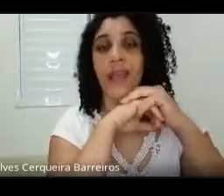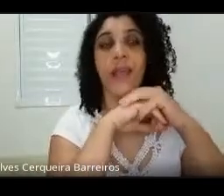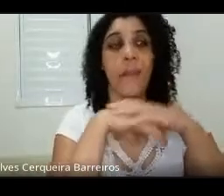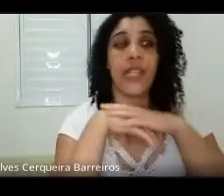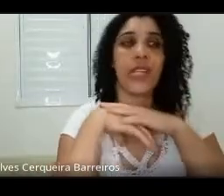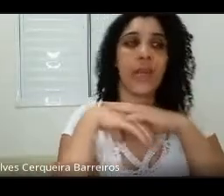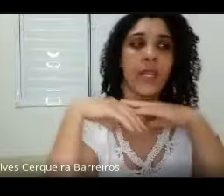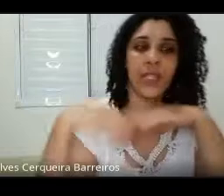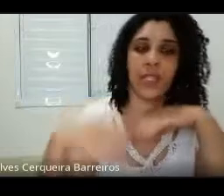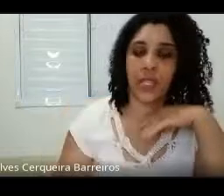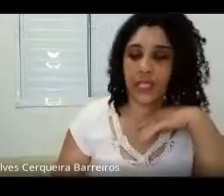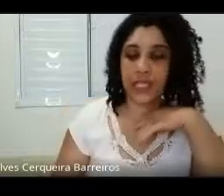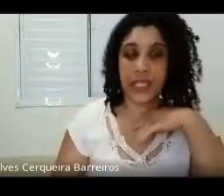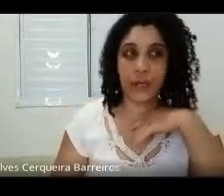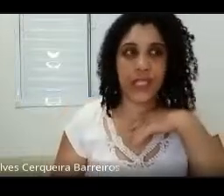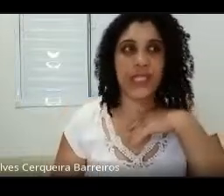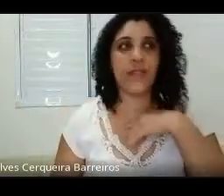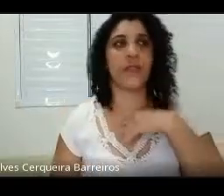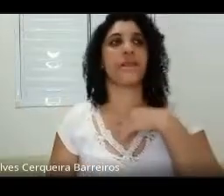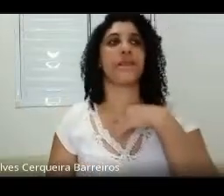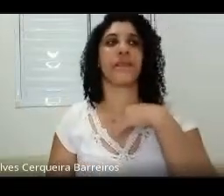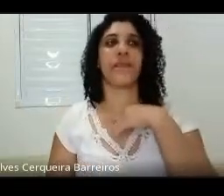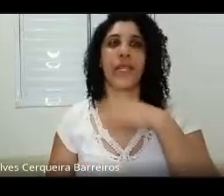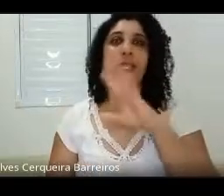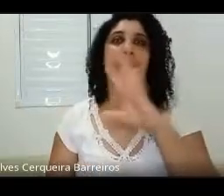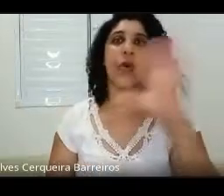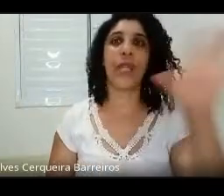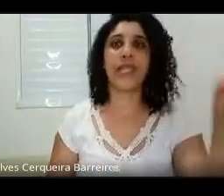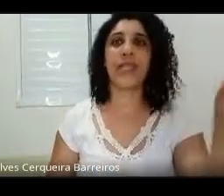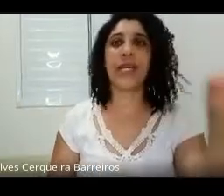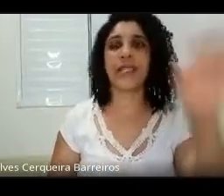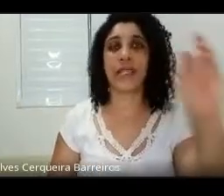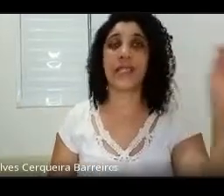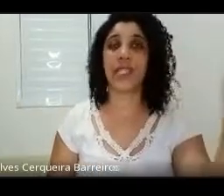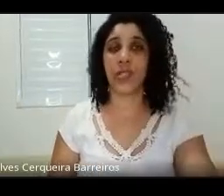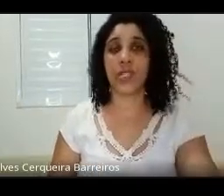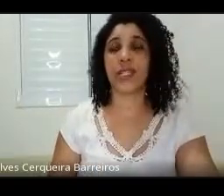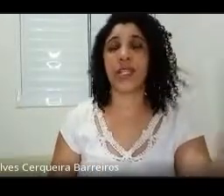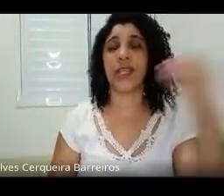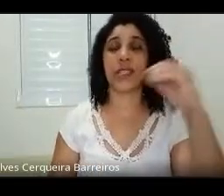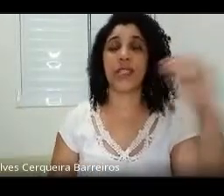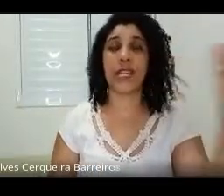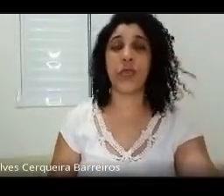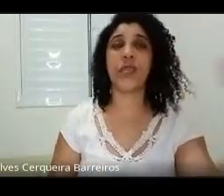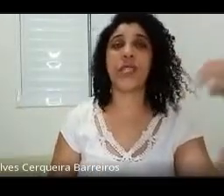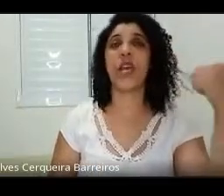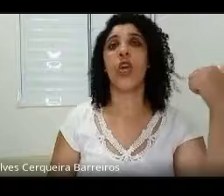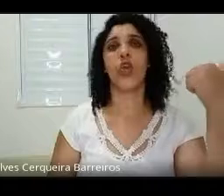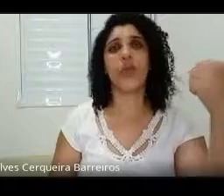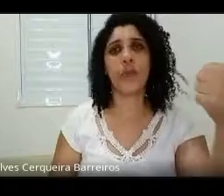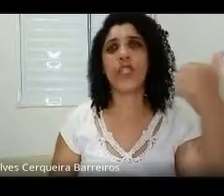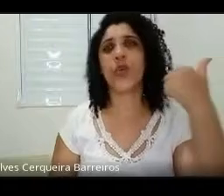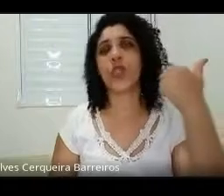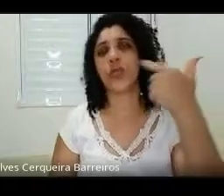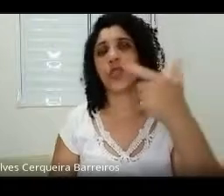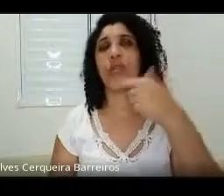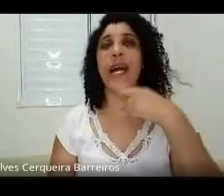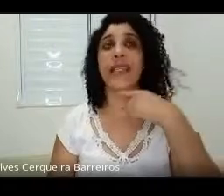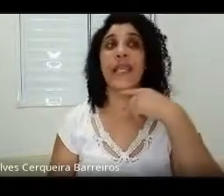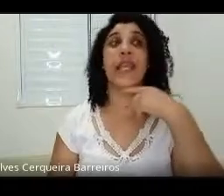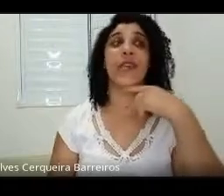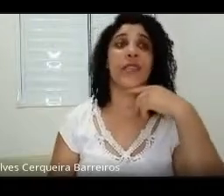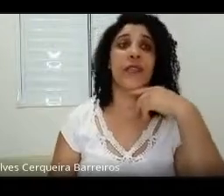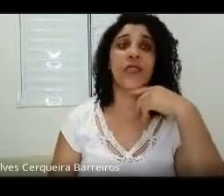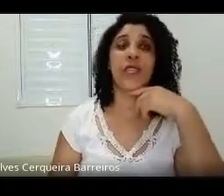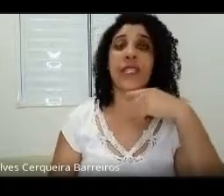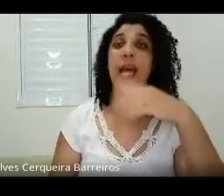é praticamente impossível. Então, nesses sentidos, assim, né, nessas ocasiões, nome de pessoas, nome de